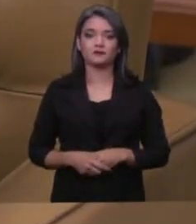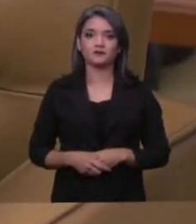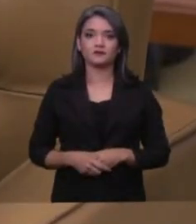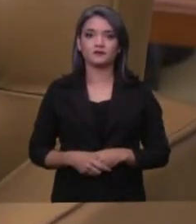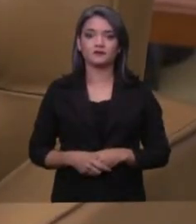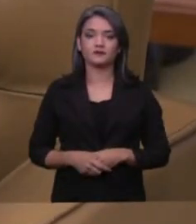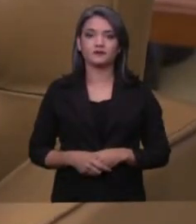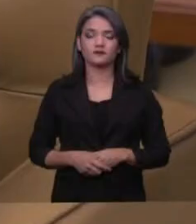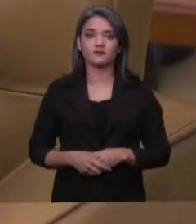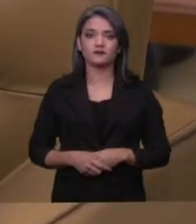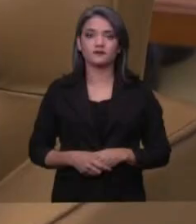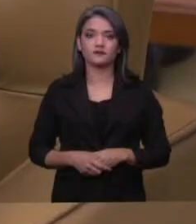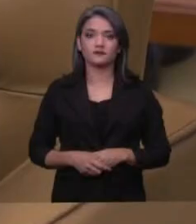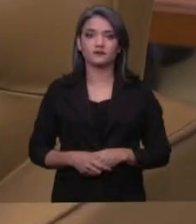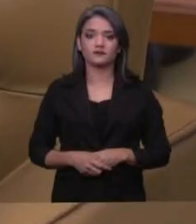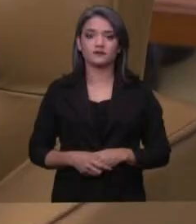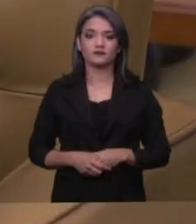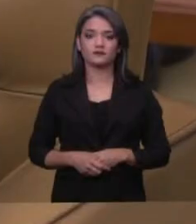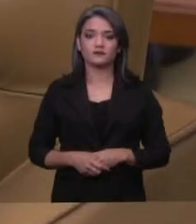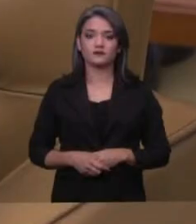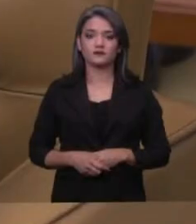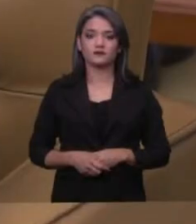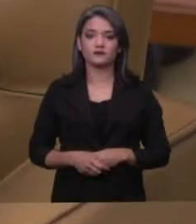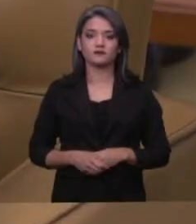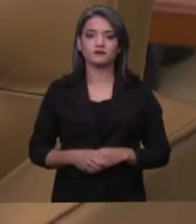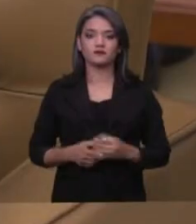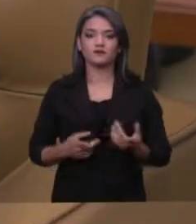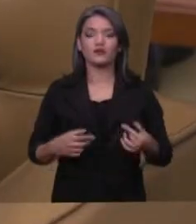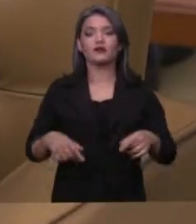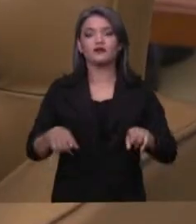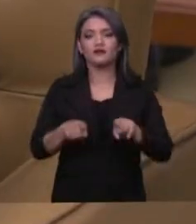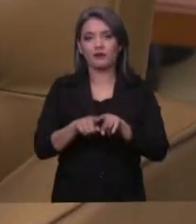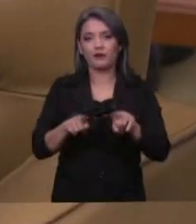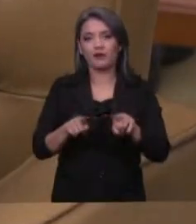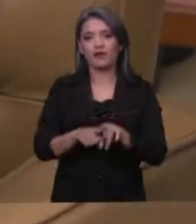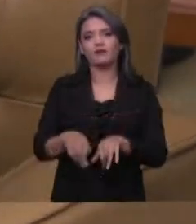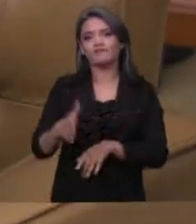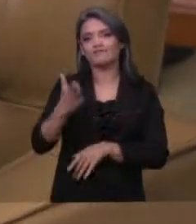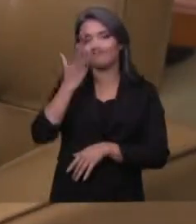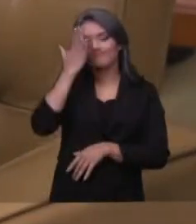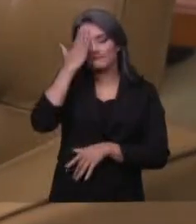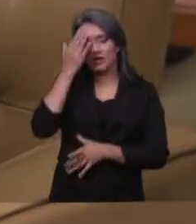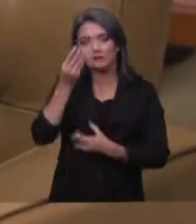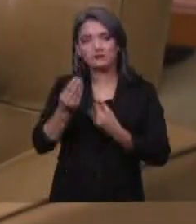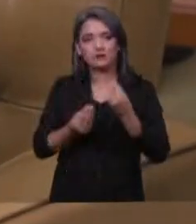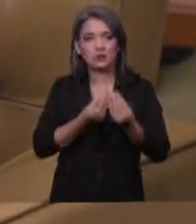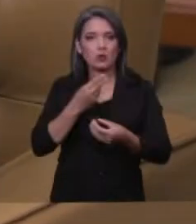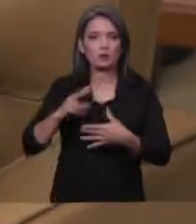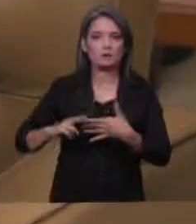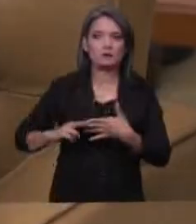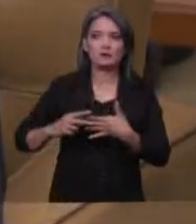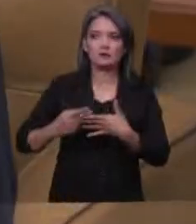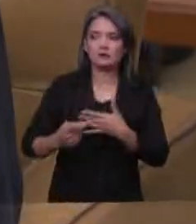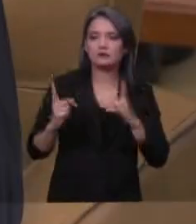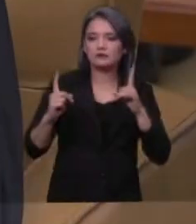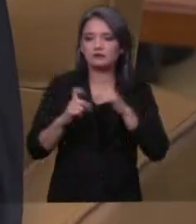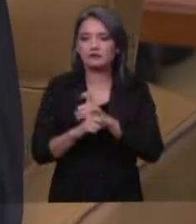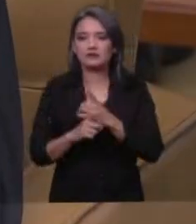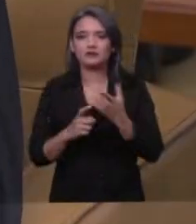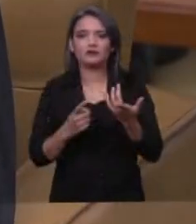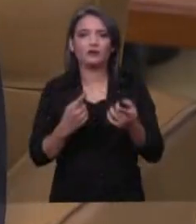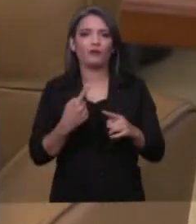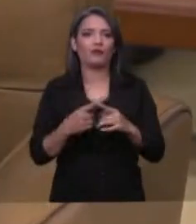conflagração eventualmente existente, o preço que se paga com as incompreensões, os